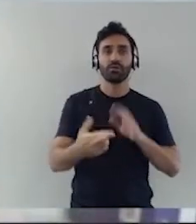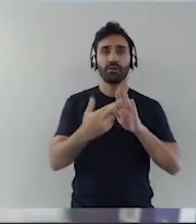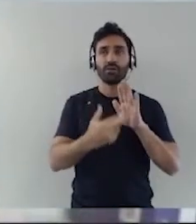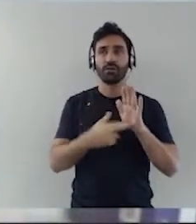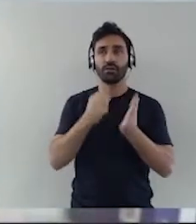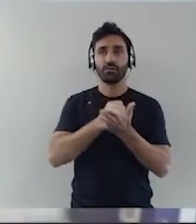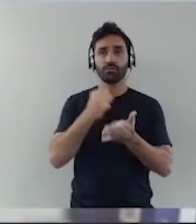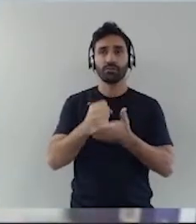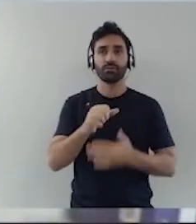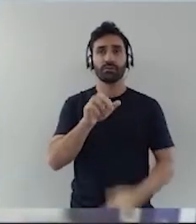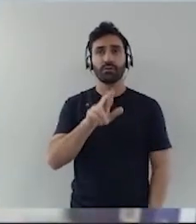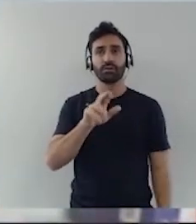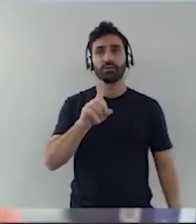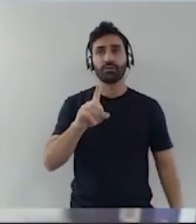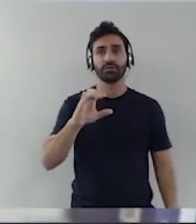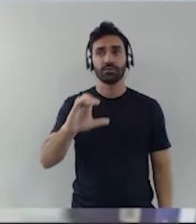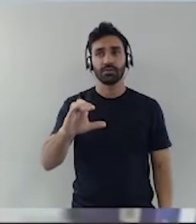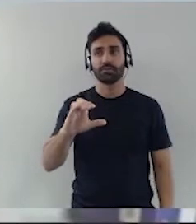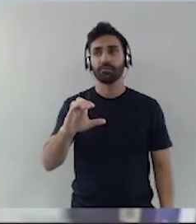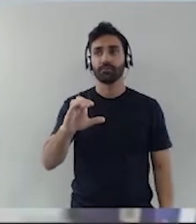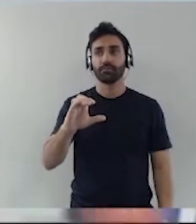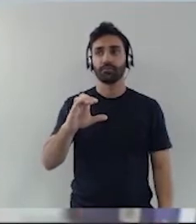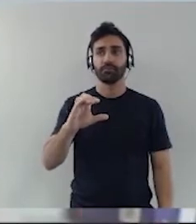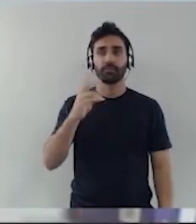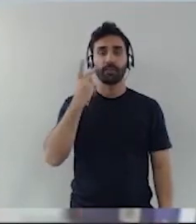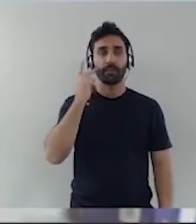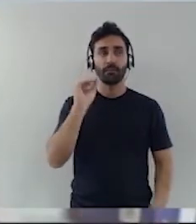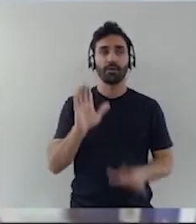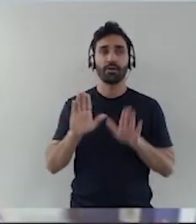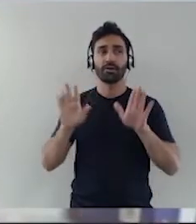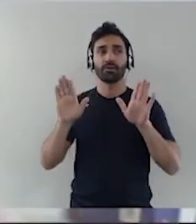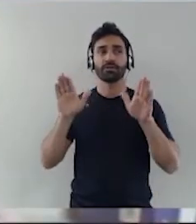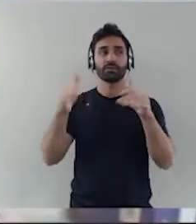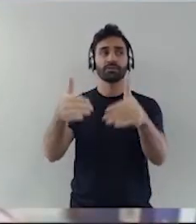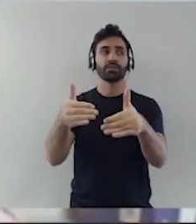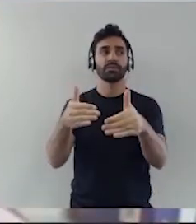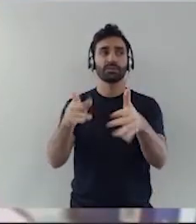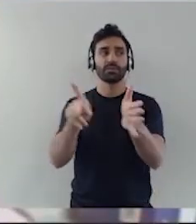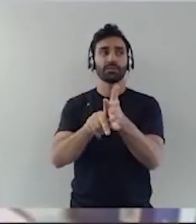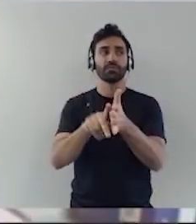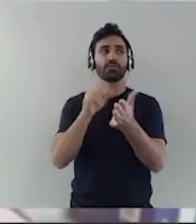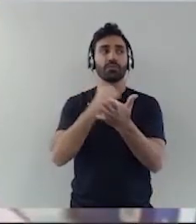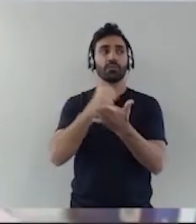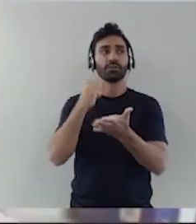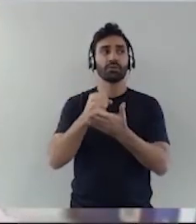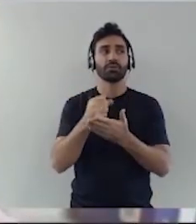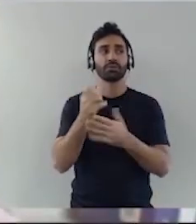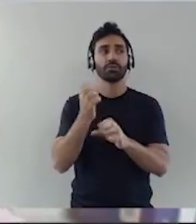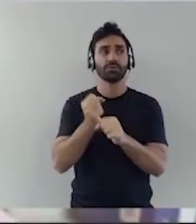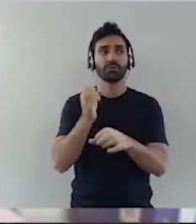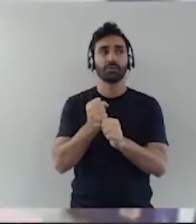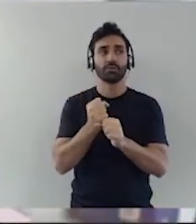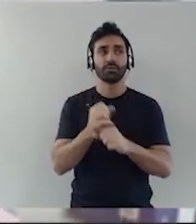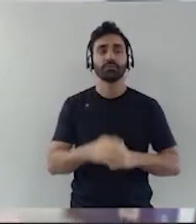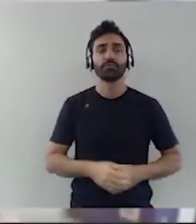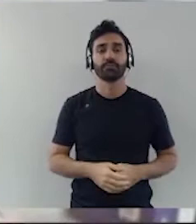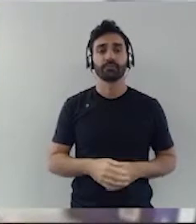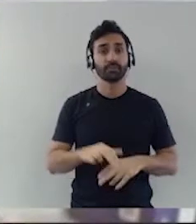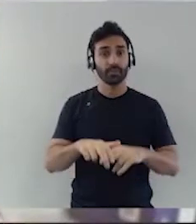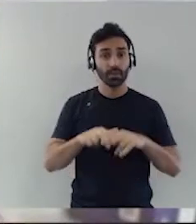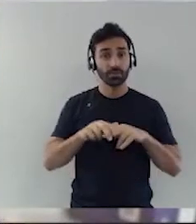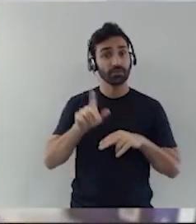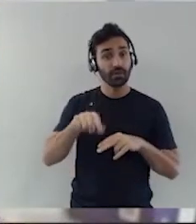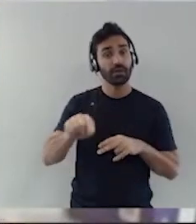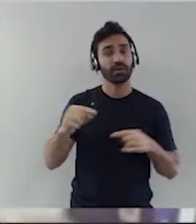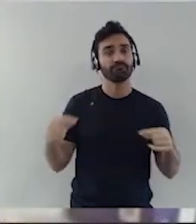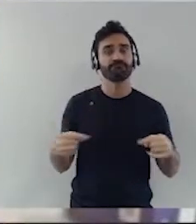contratuais que o RDC introduziu para aplicação especificamente às contratações orçamentadas. E esse é o grande mérito